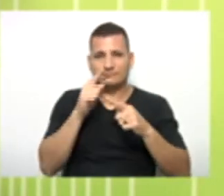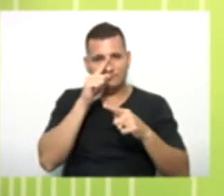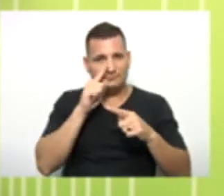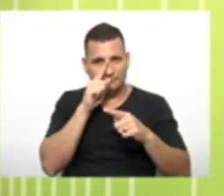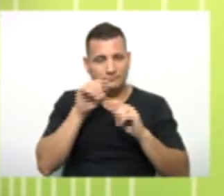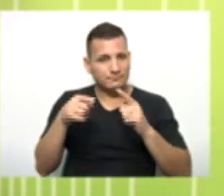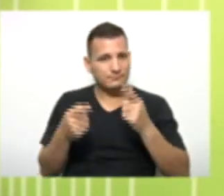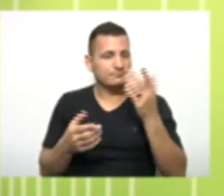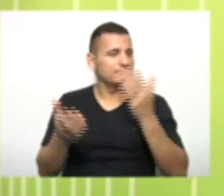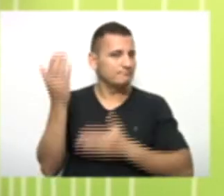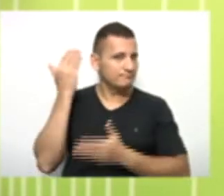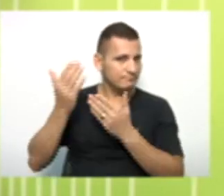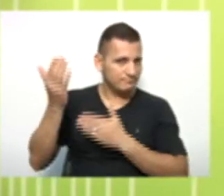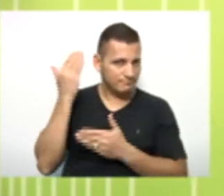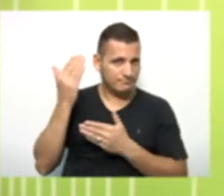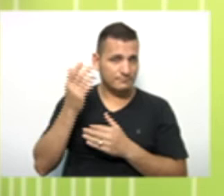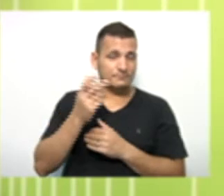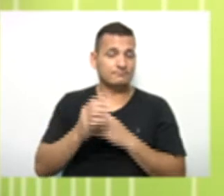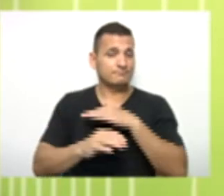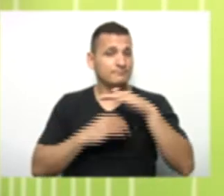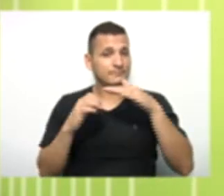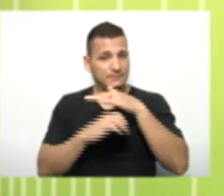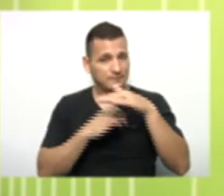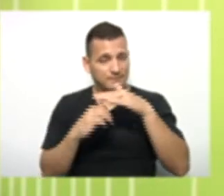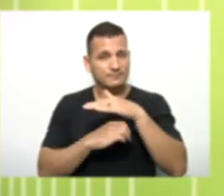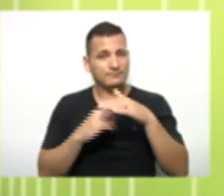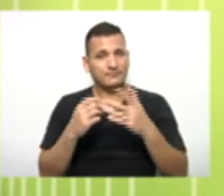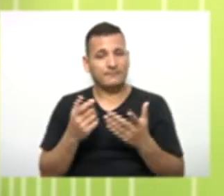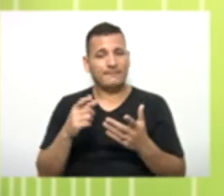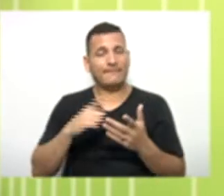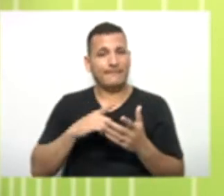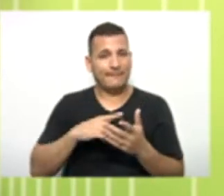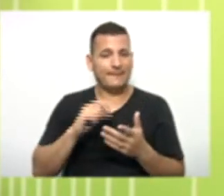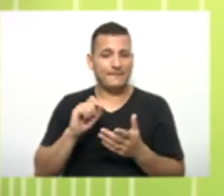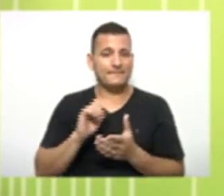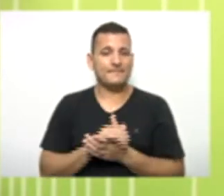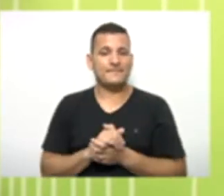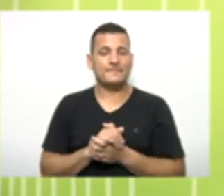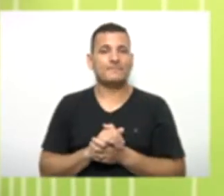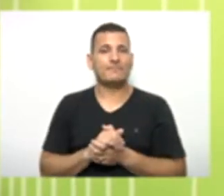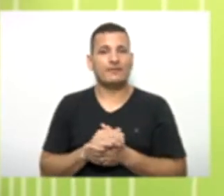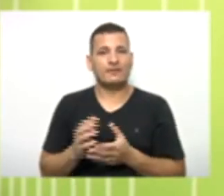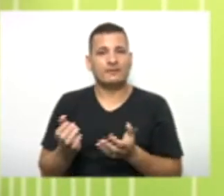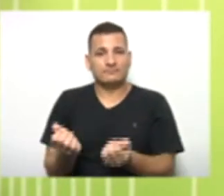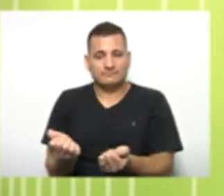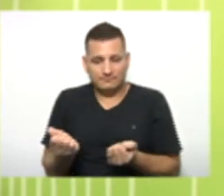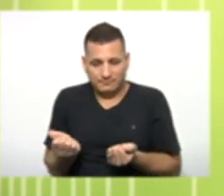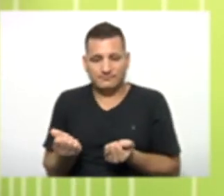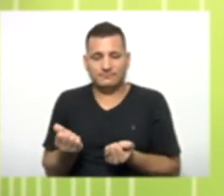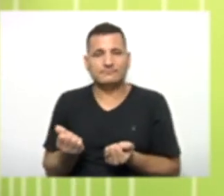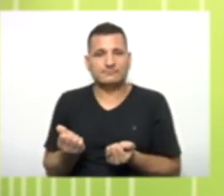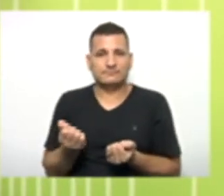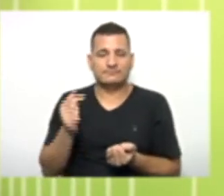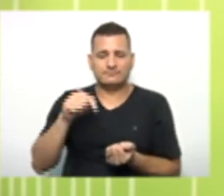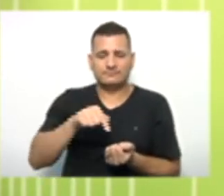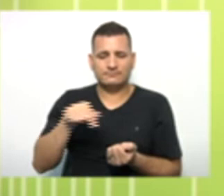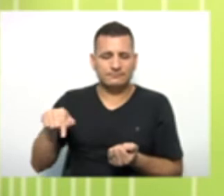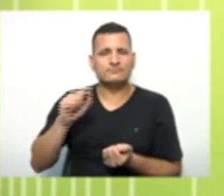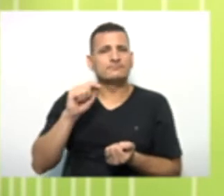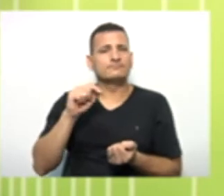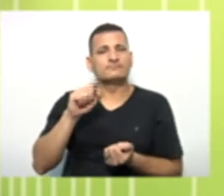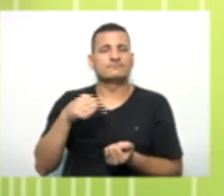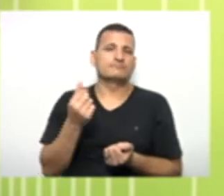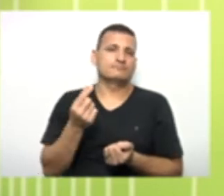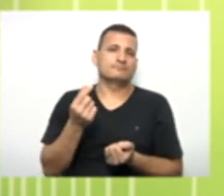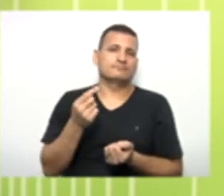Mas antigamente as empresas tinham um armário, a primeira gaveta que se abria, fica o quê? Fica o